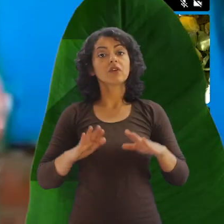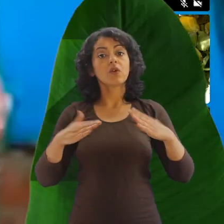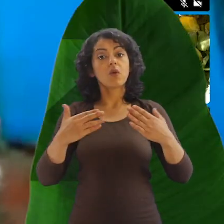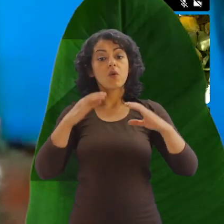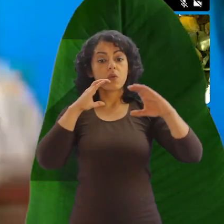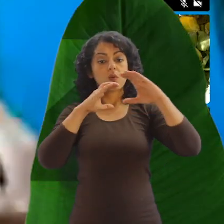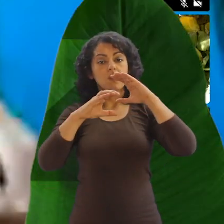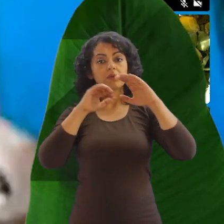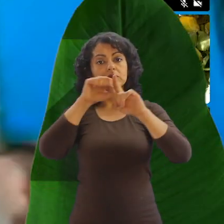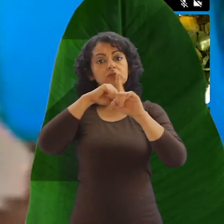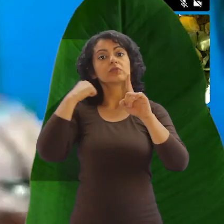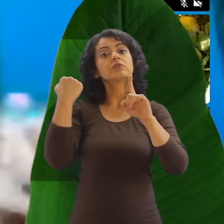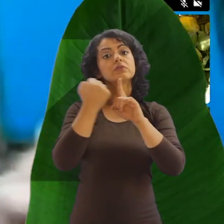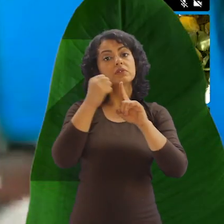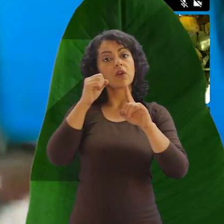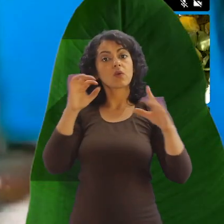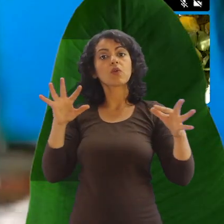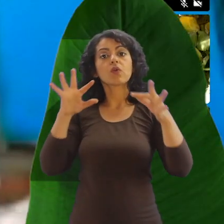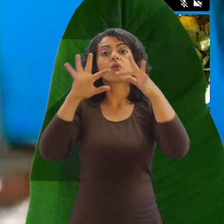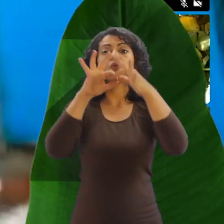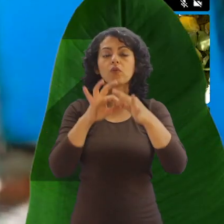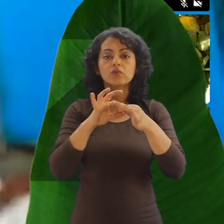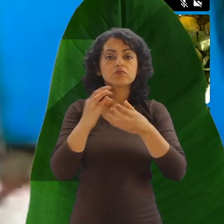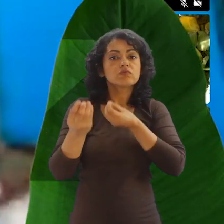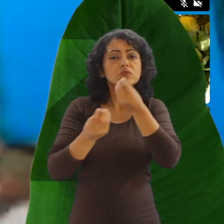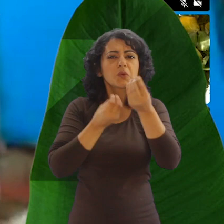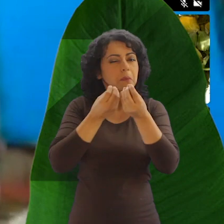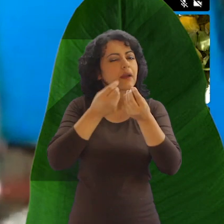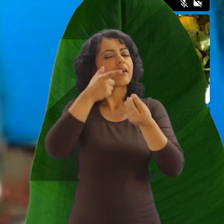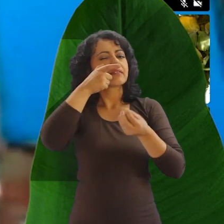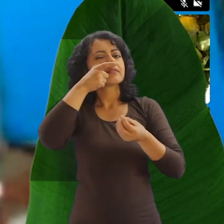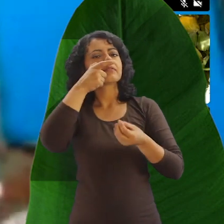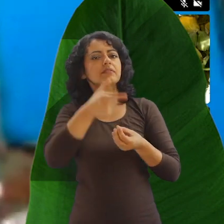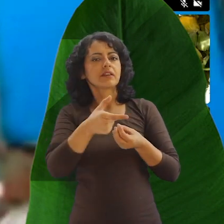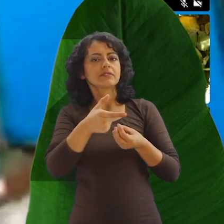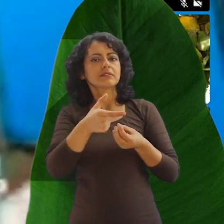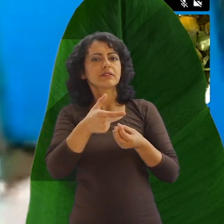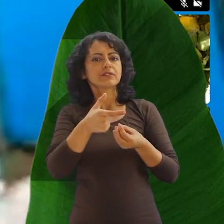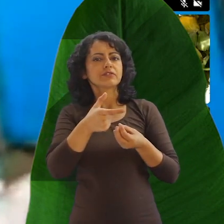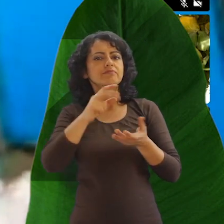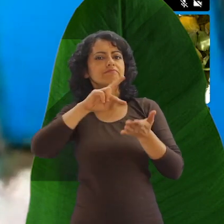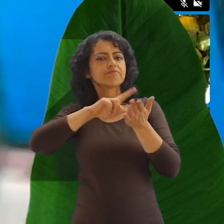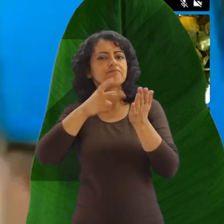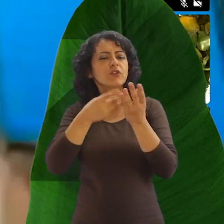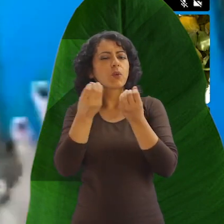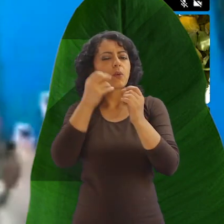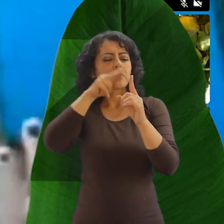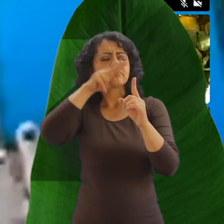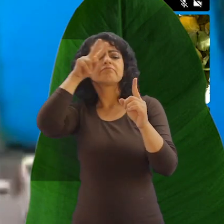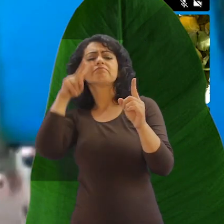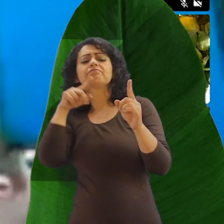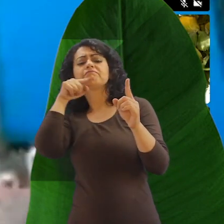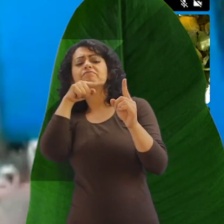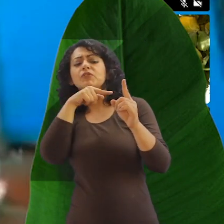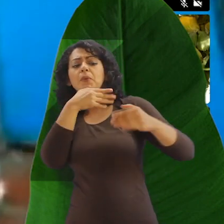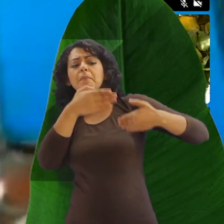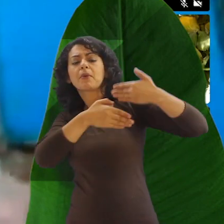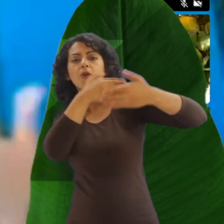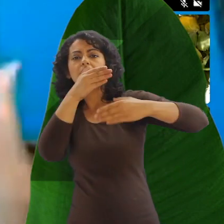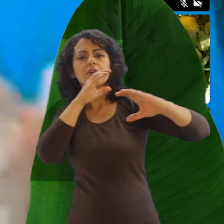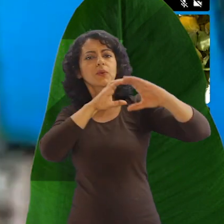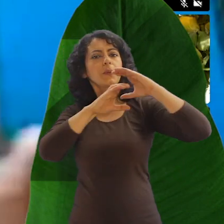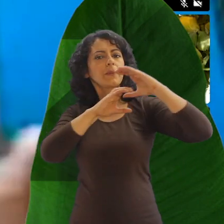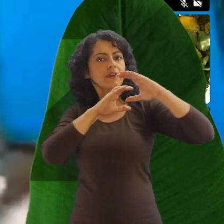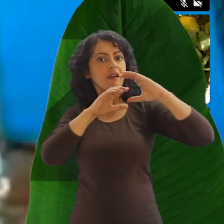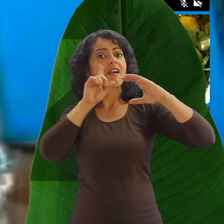Você fala da comunicação ser o social que conecta, né? Isso eu acho muito interessante. Então, como é que a gente olha para esses processos